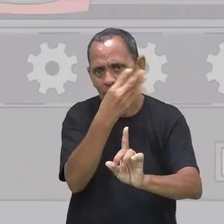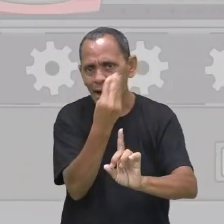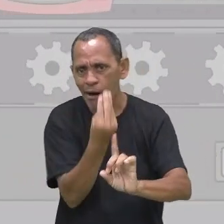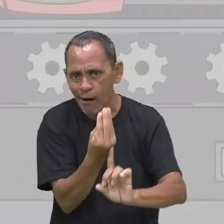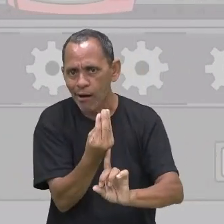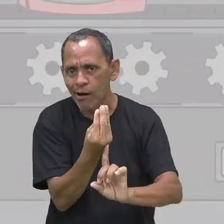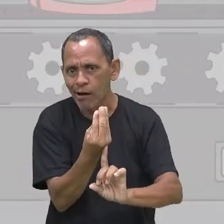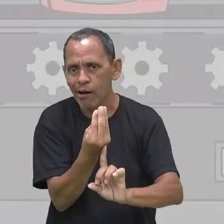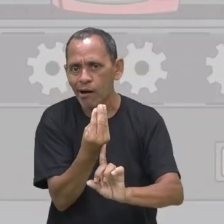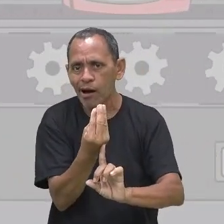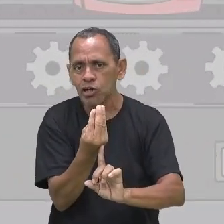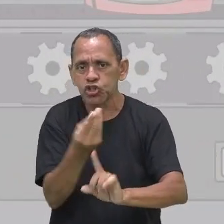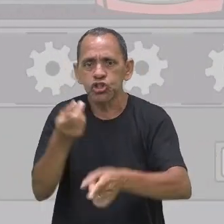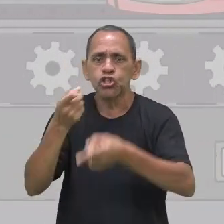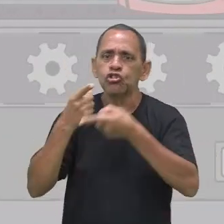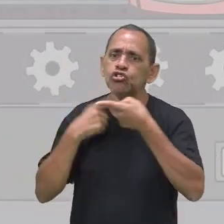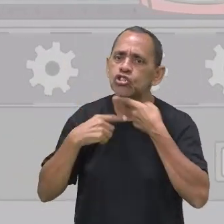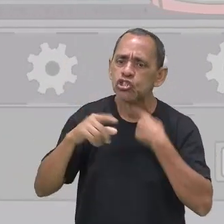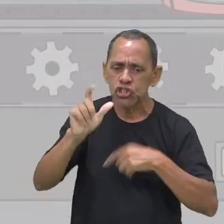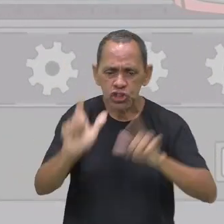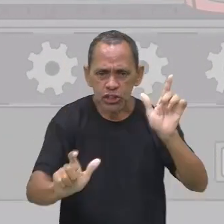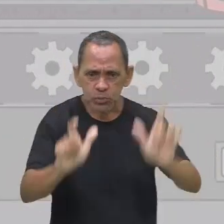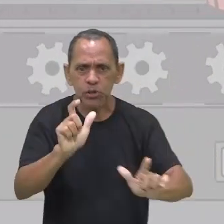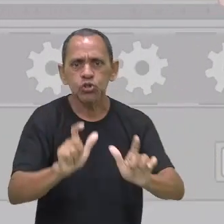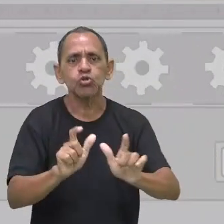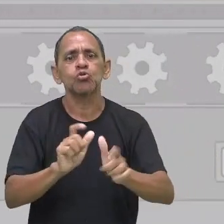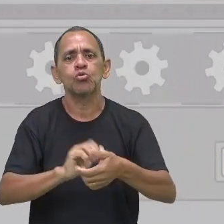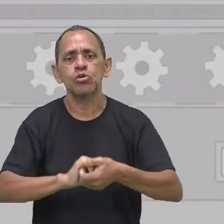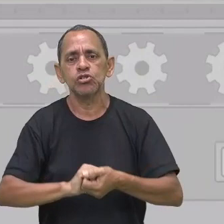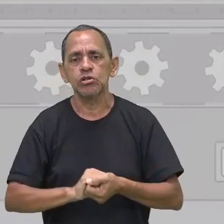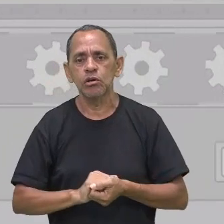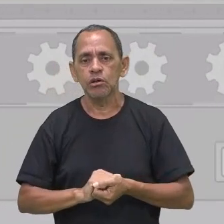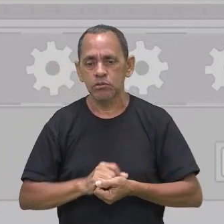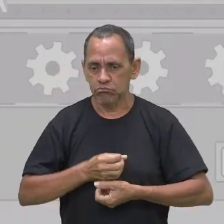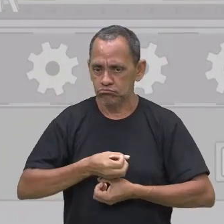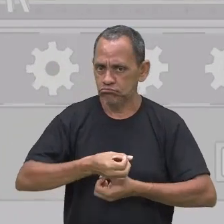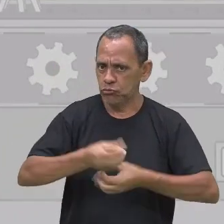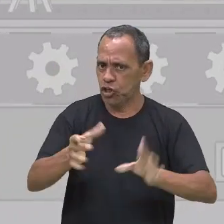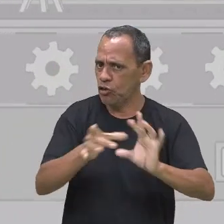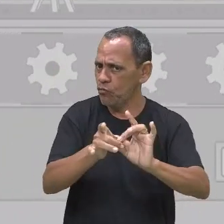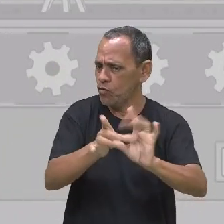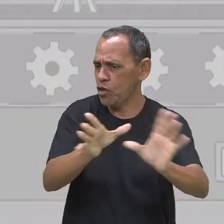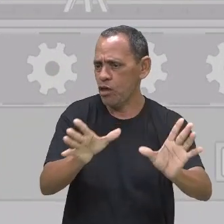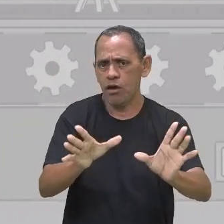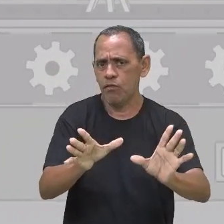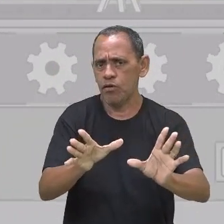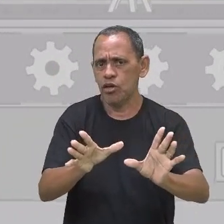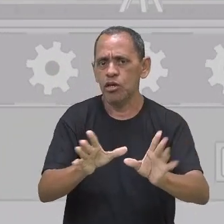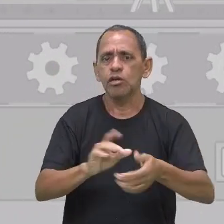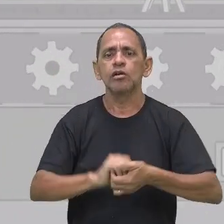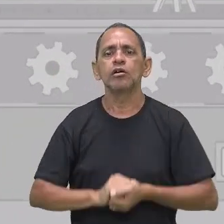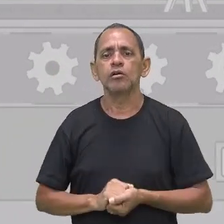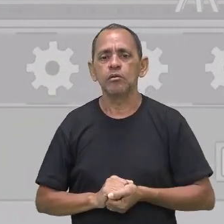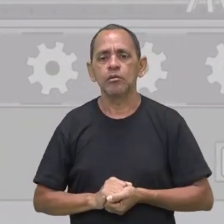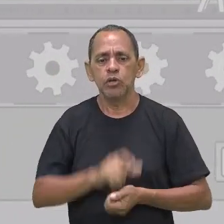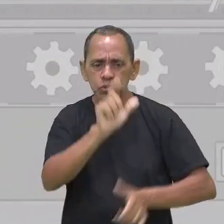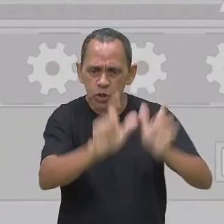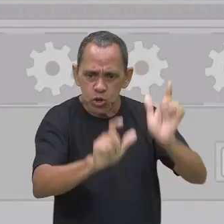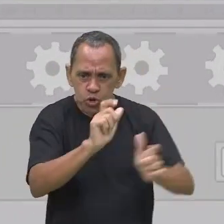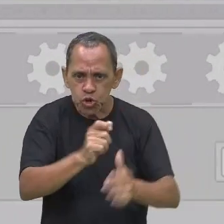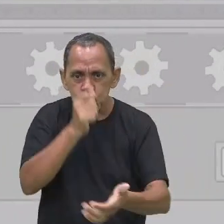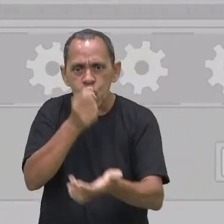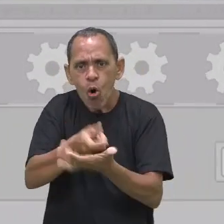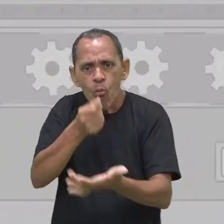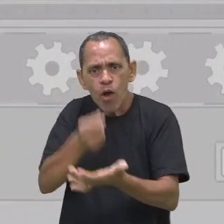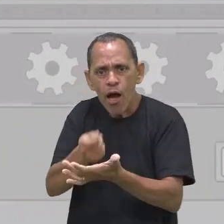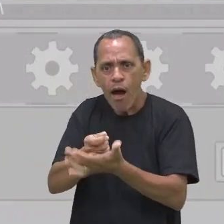estão disponíveis, ou que estão à disposição para serem adquiridos como mercadorias, né? Então você